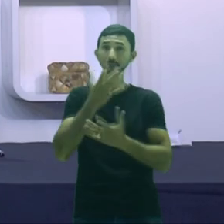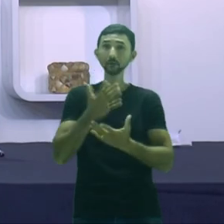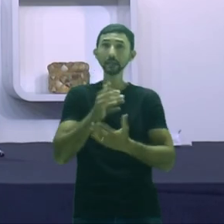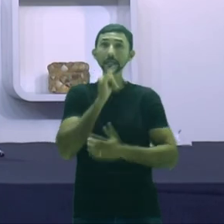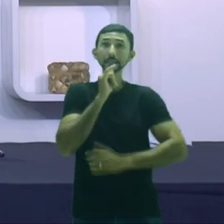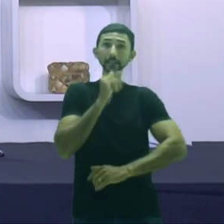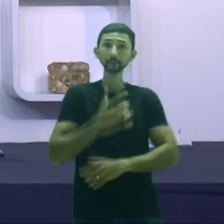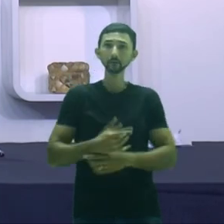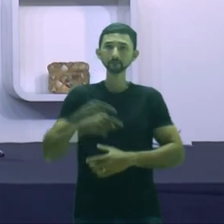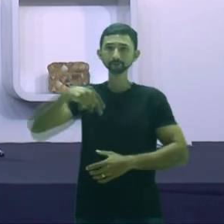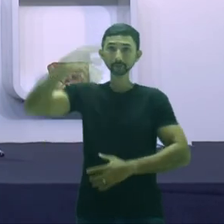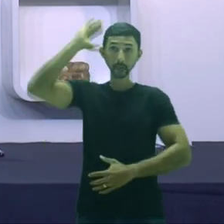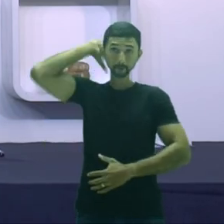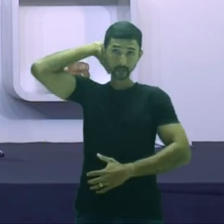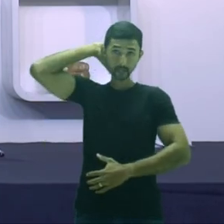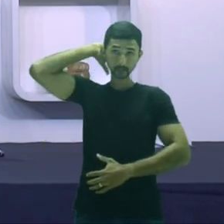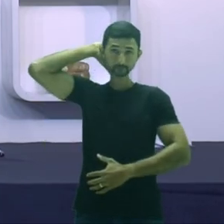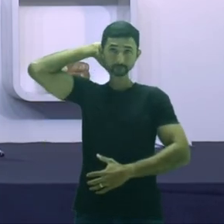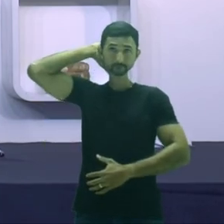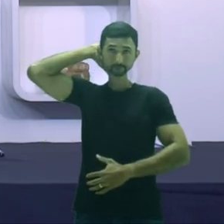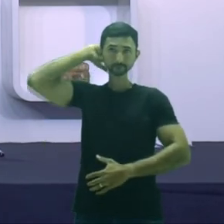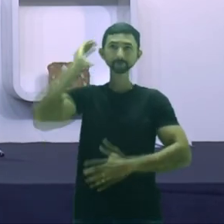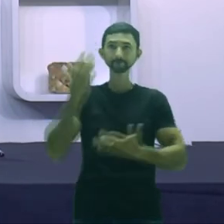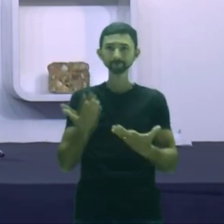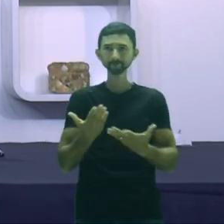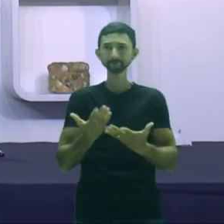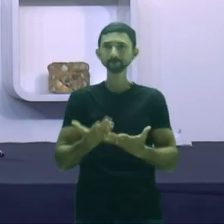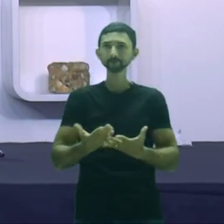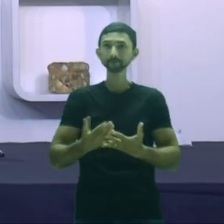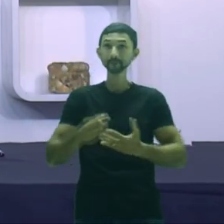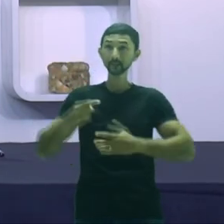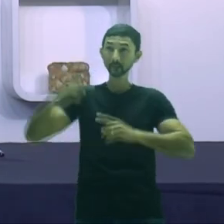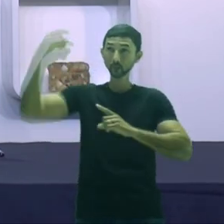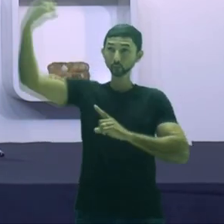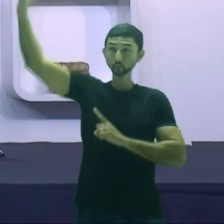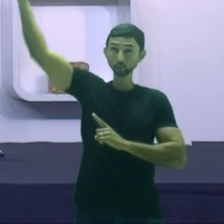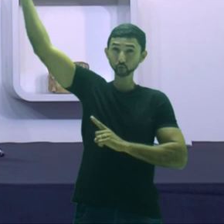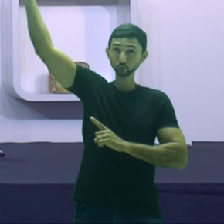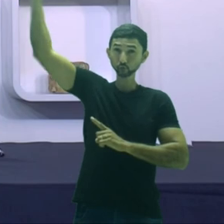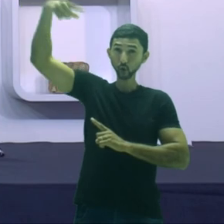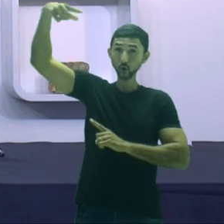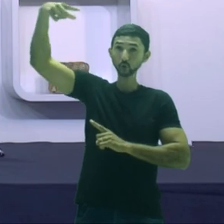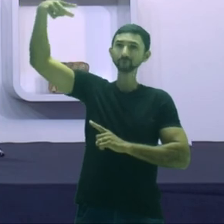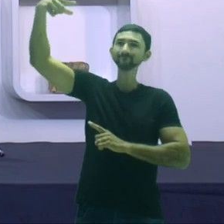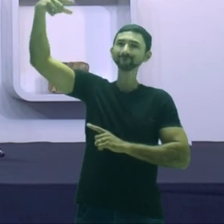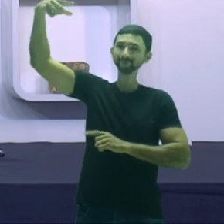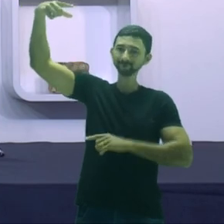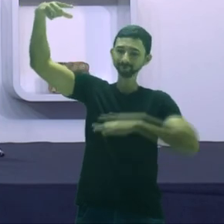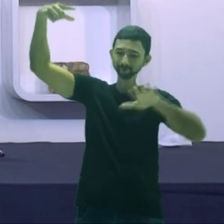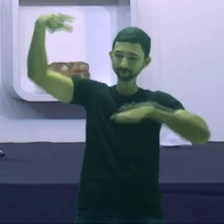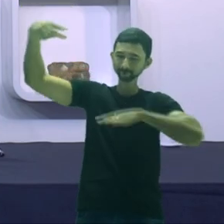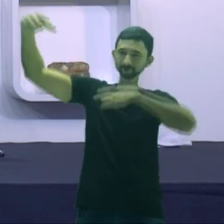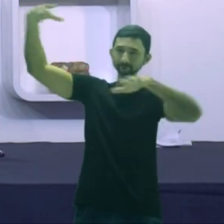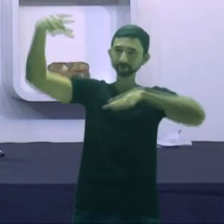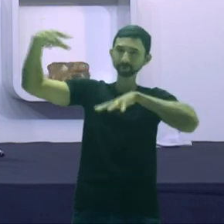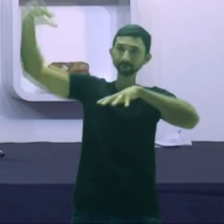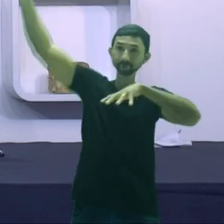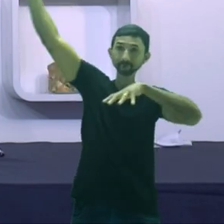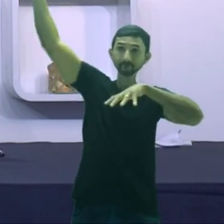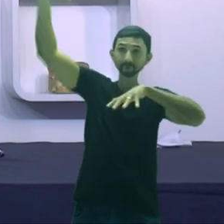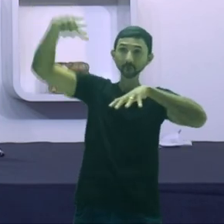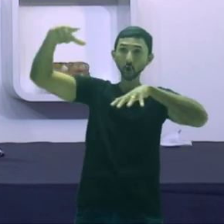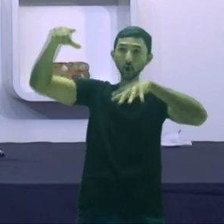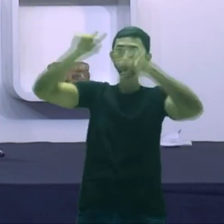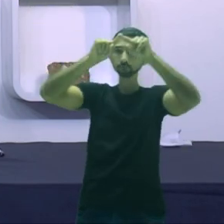nós estamos em Belém do Pará. Ah, e aqui a incidência solar ela é muito alta. Nós vivemos próximo